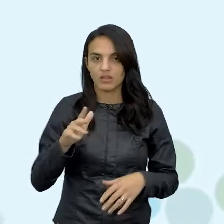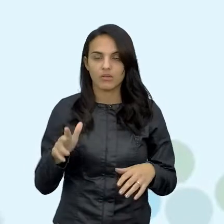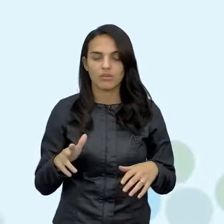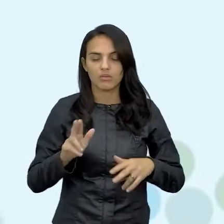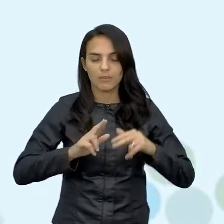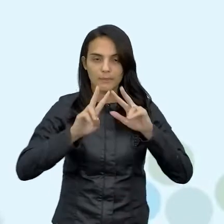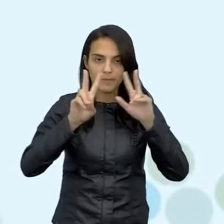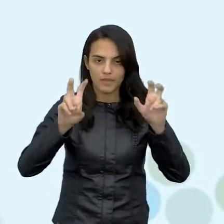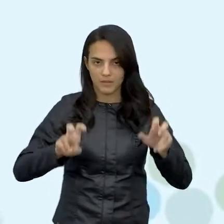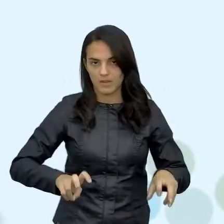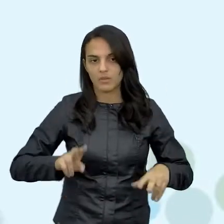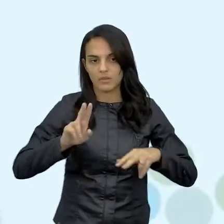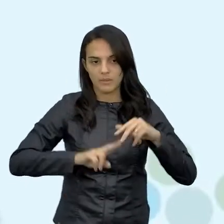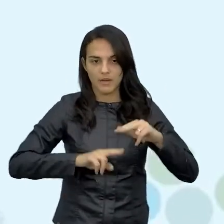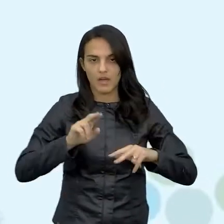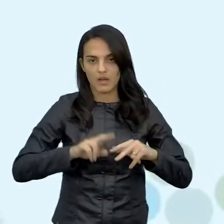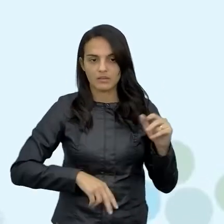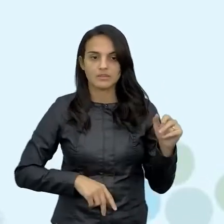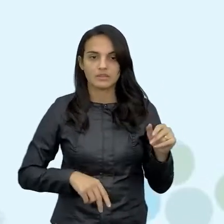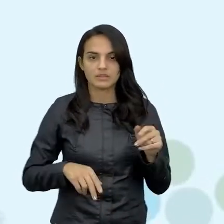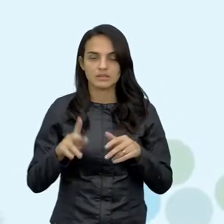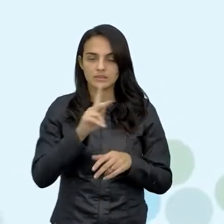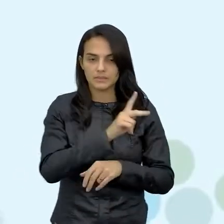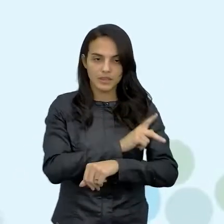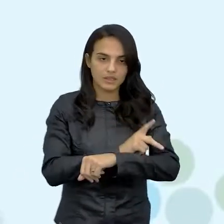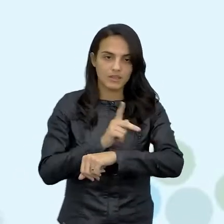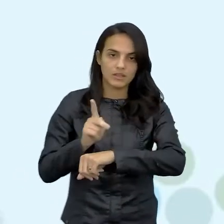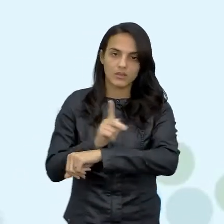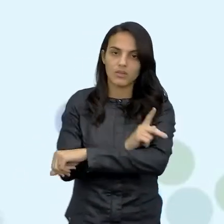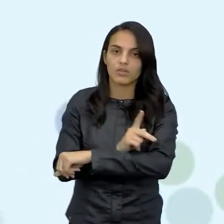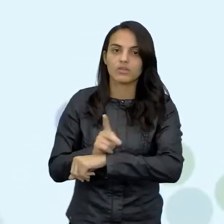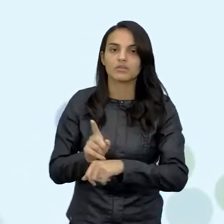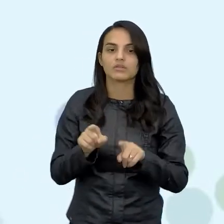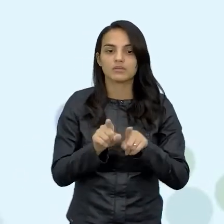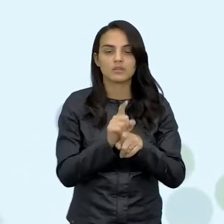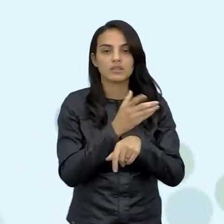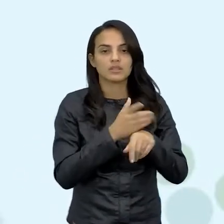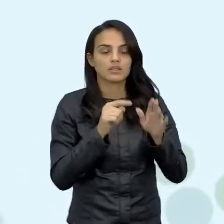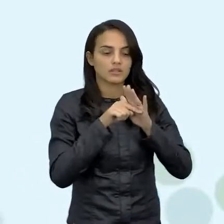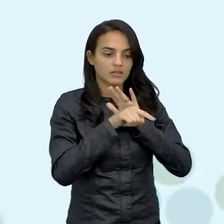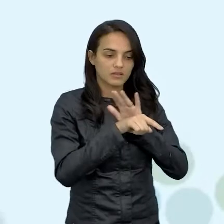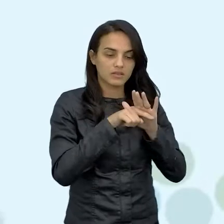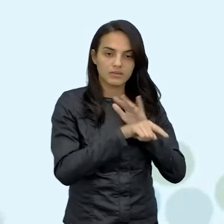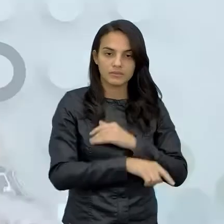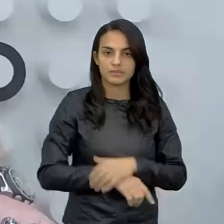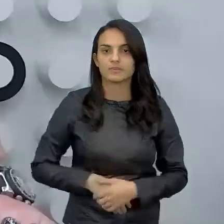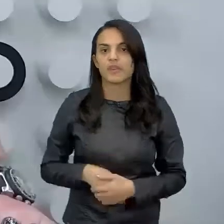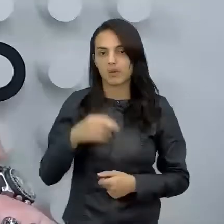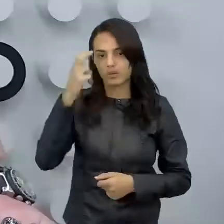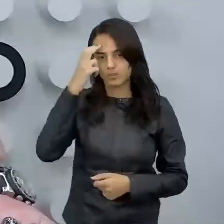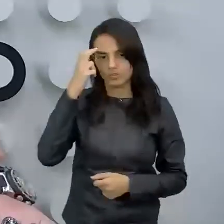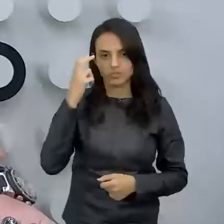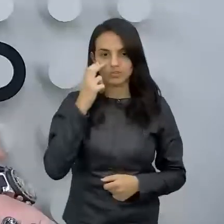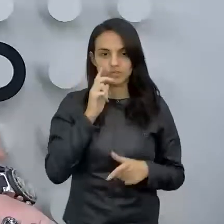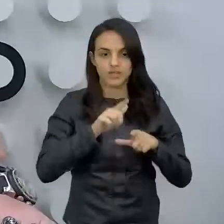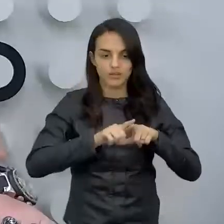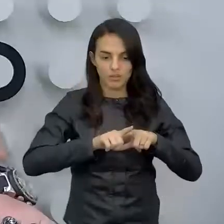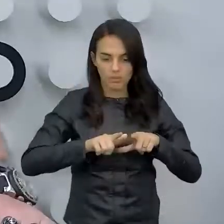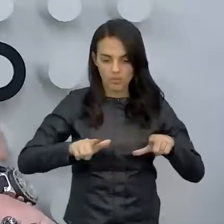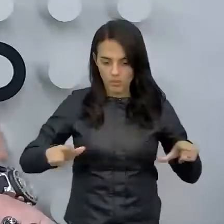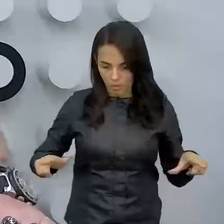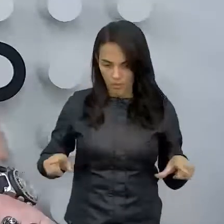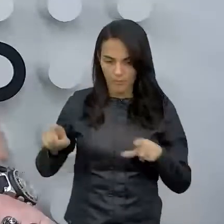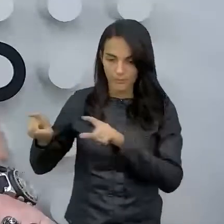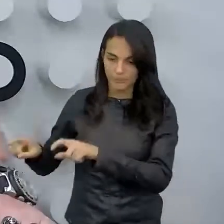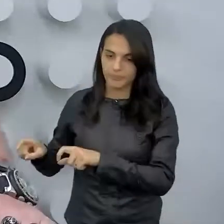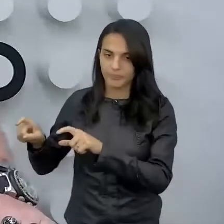né, o material de apoio pedagógico e práticas de aprofundamento, né, nesse caso aí da cultura do solo, do campo